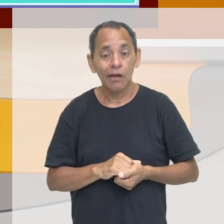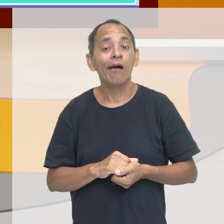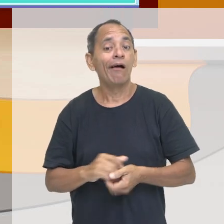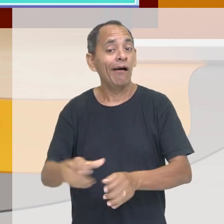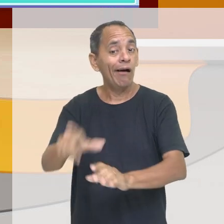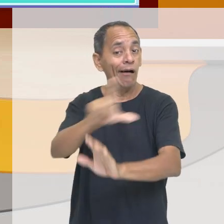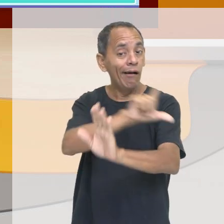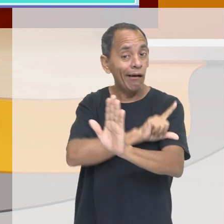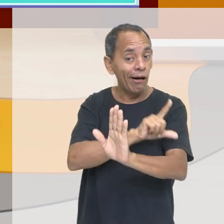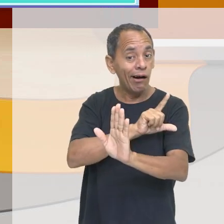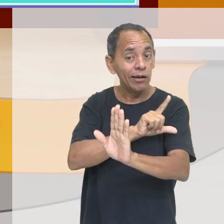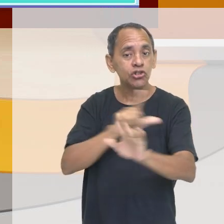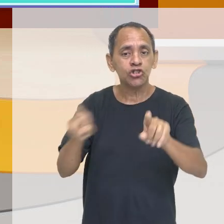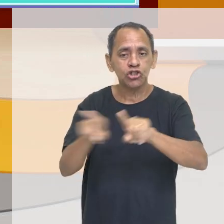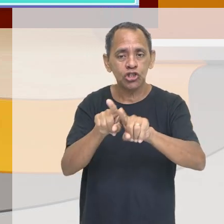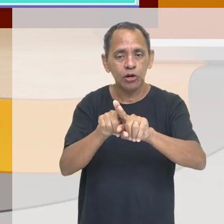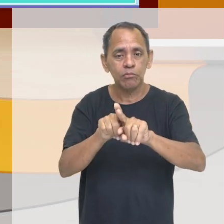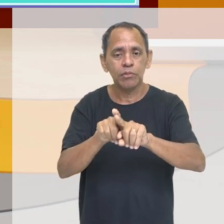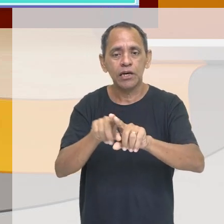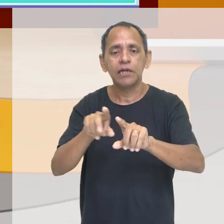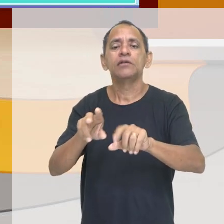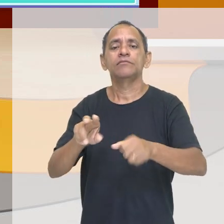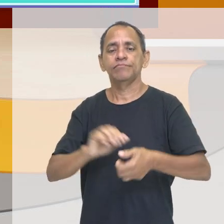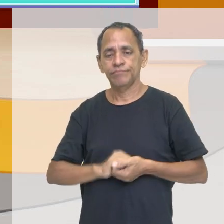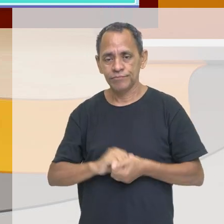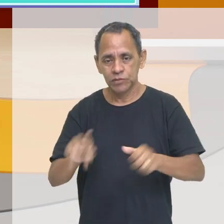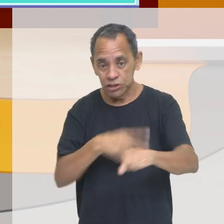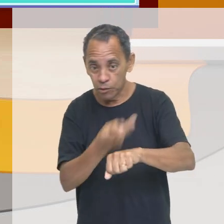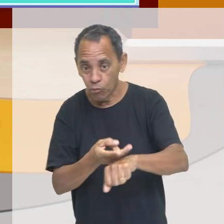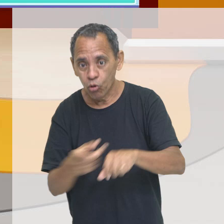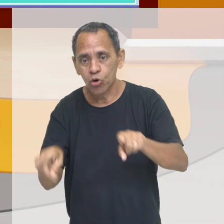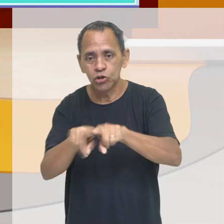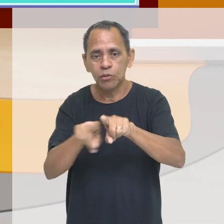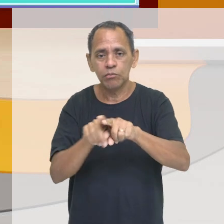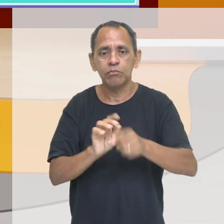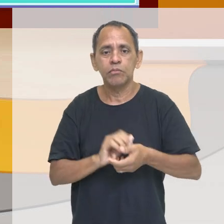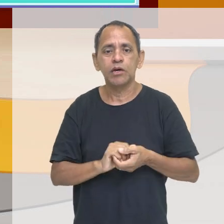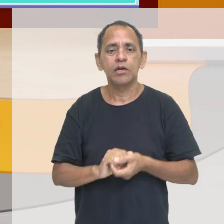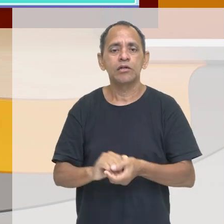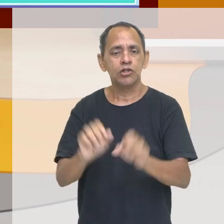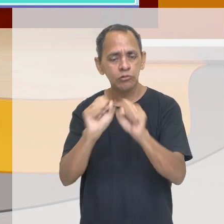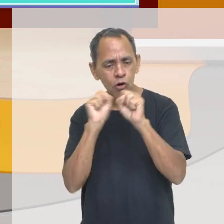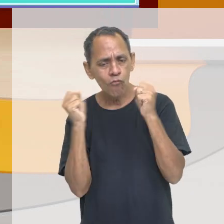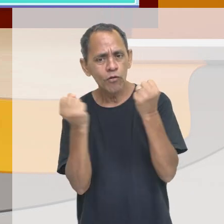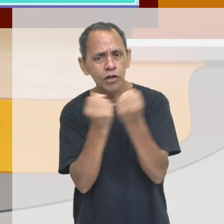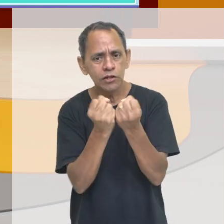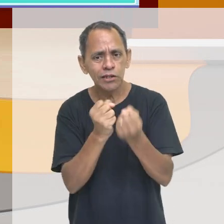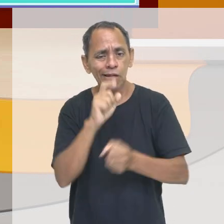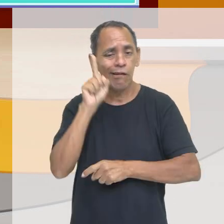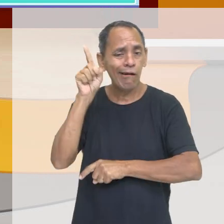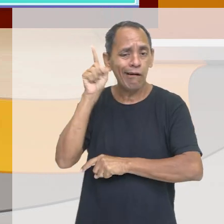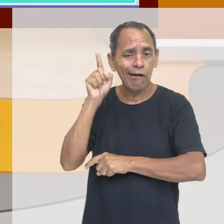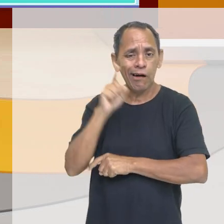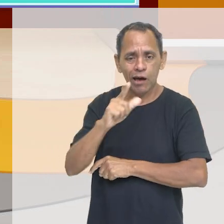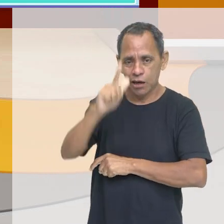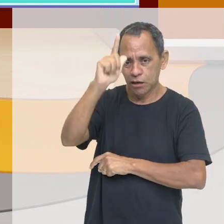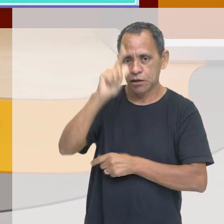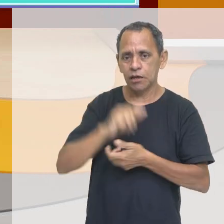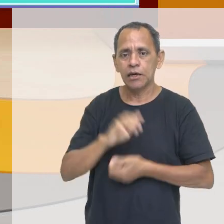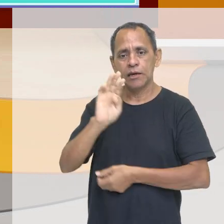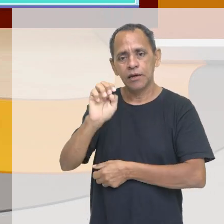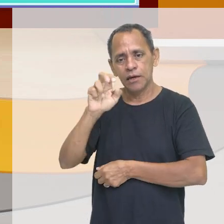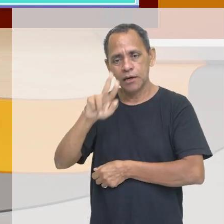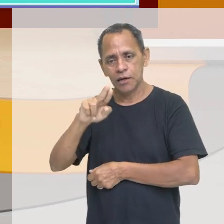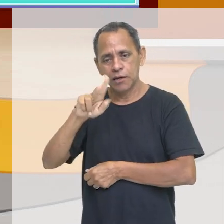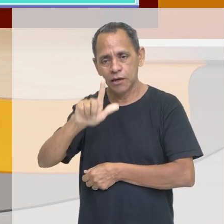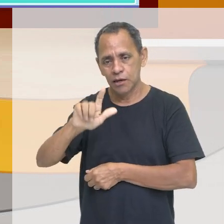da Conferência de Berlim. Vocês estão vendo aqui no mapa, gente, que o primeiro mapa que eu mostro para vocês, ele é a África antes